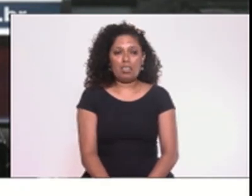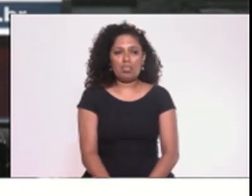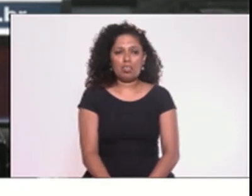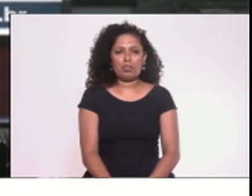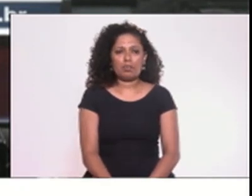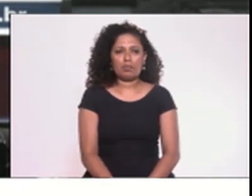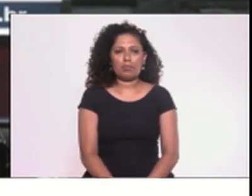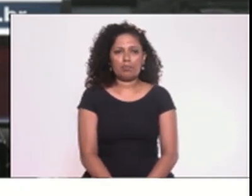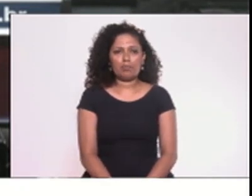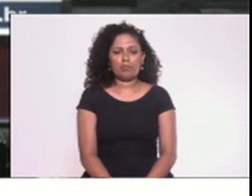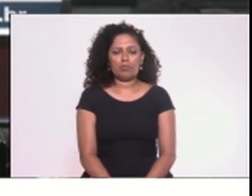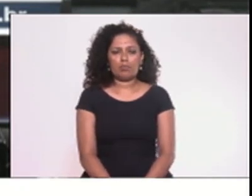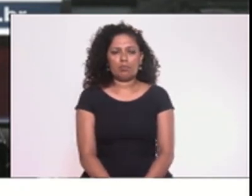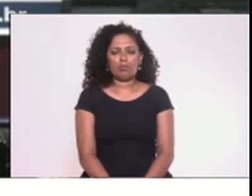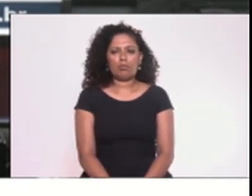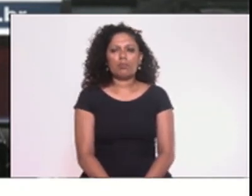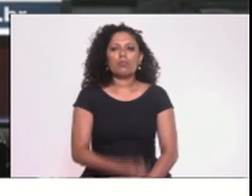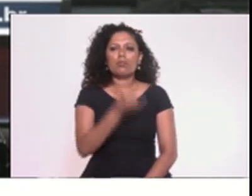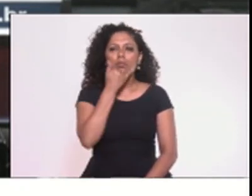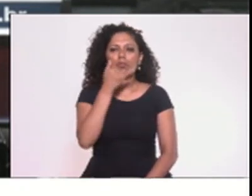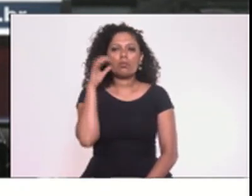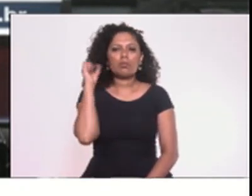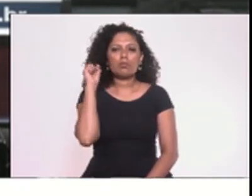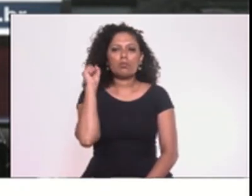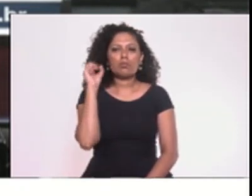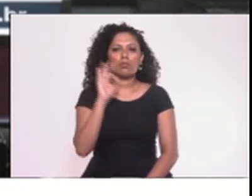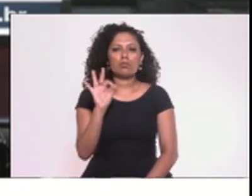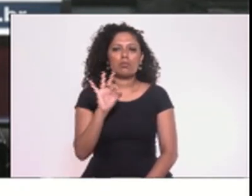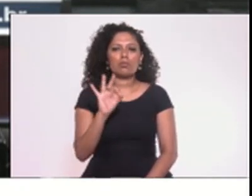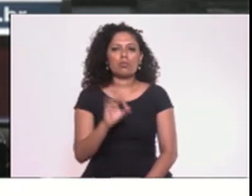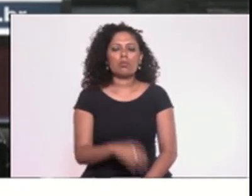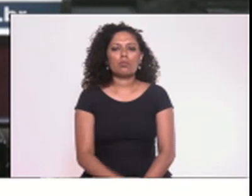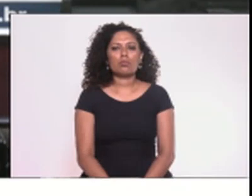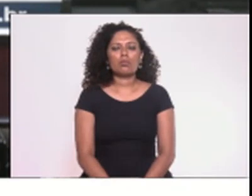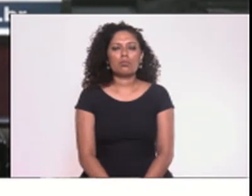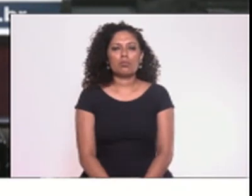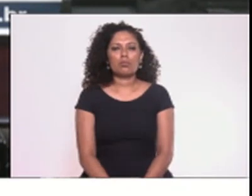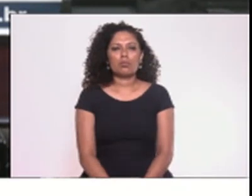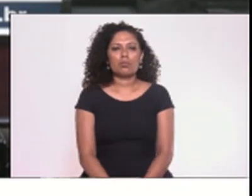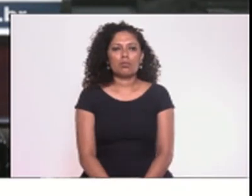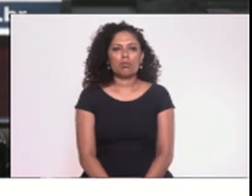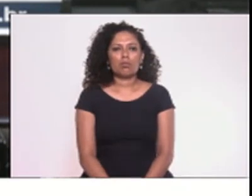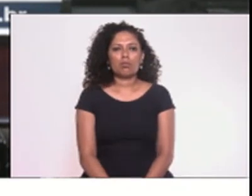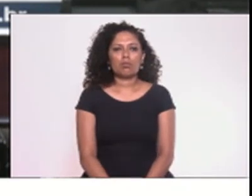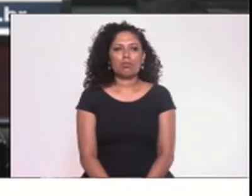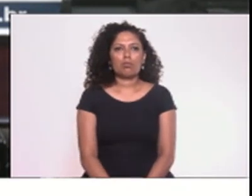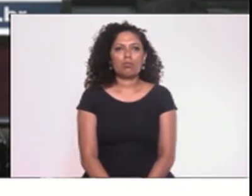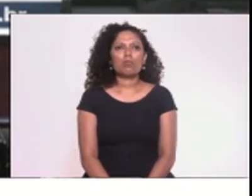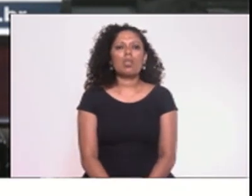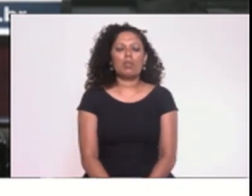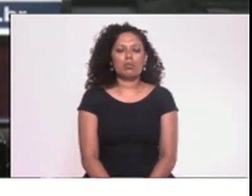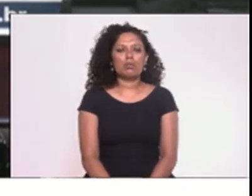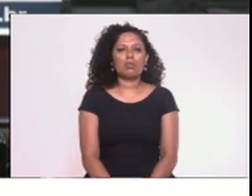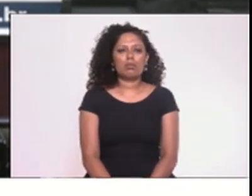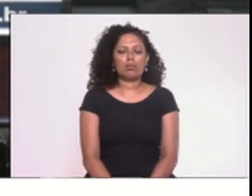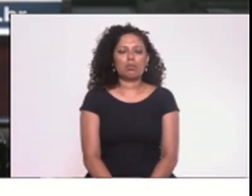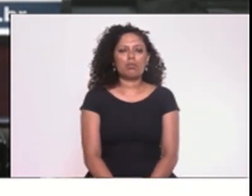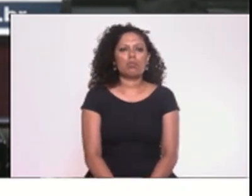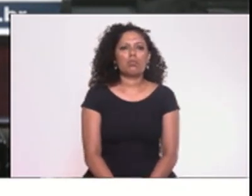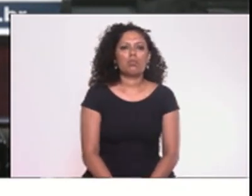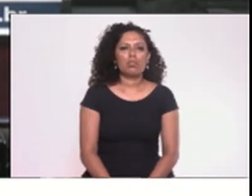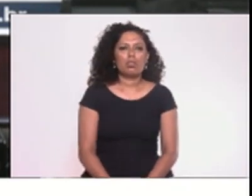resíduos sólidos por ano. E esse volume deve dobrar até 2025. É muito resíduo sólido, a gente tem que